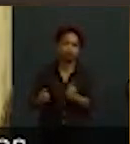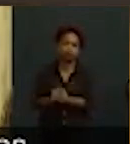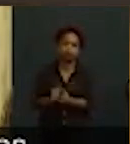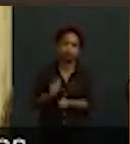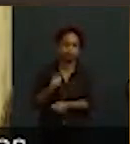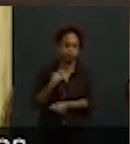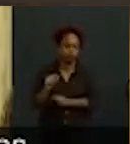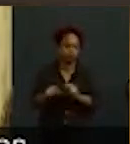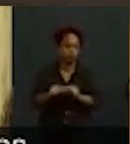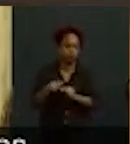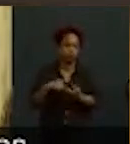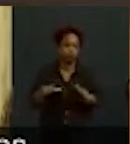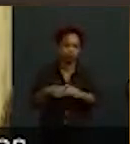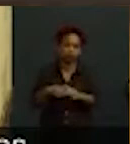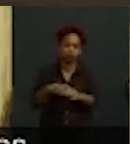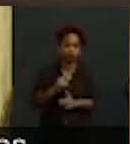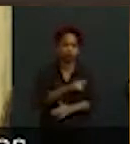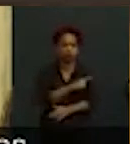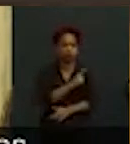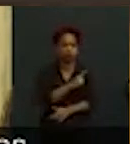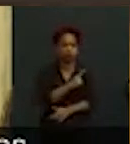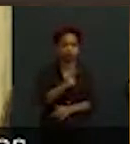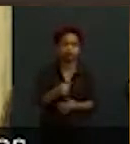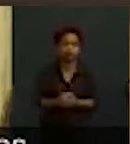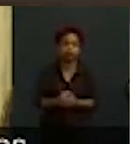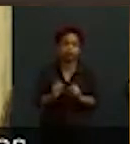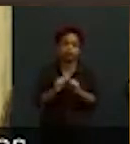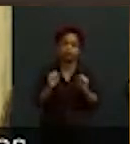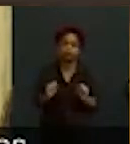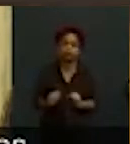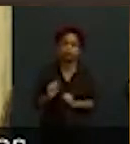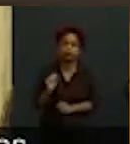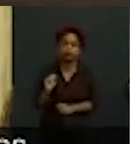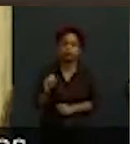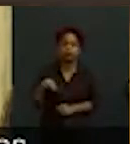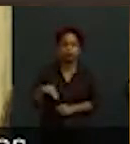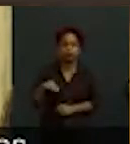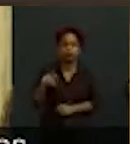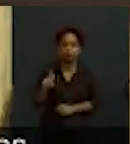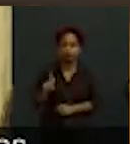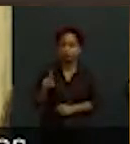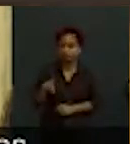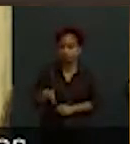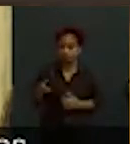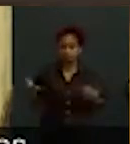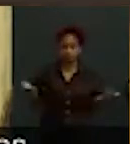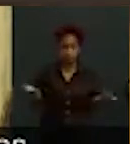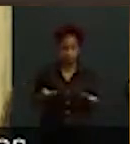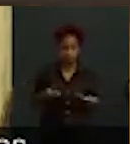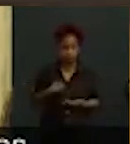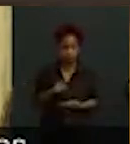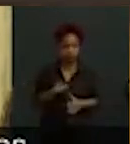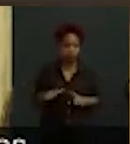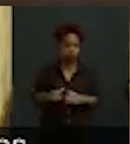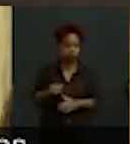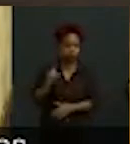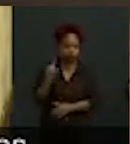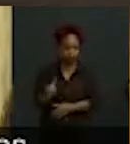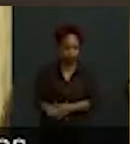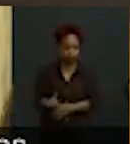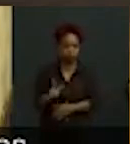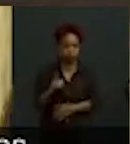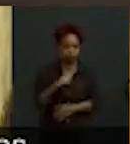antigo Comitê Gestor do Sistema MGP. Atualmente é o diretor